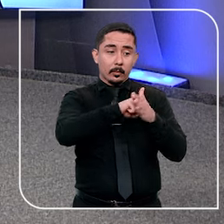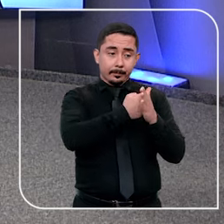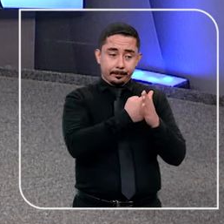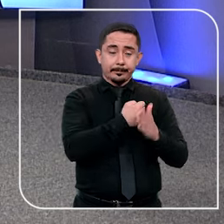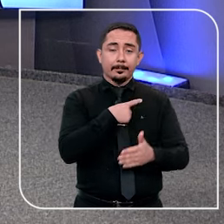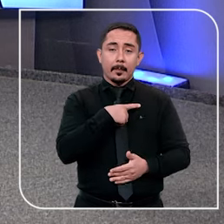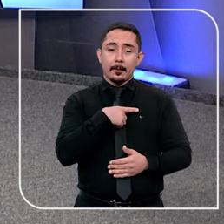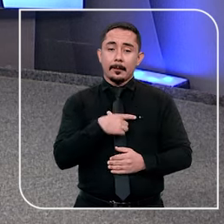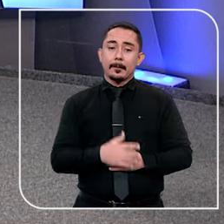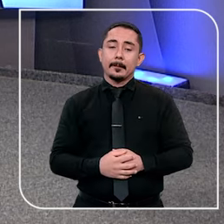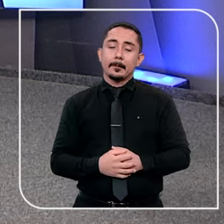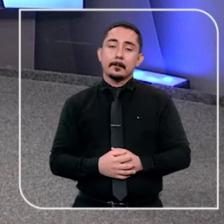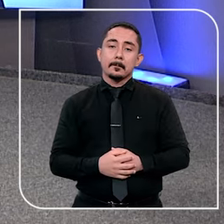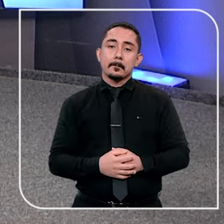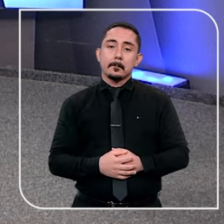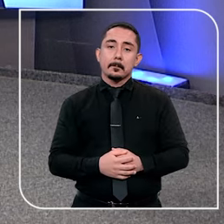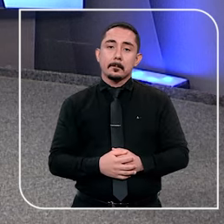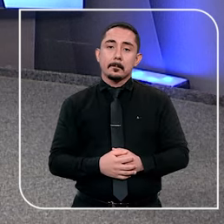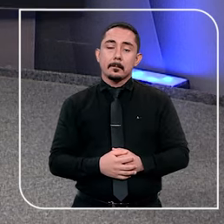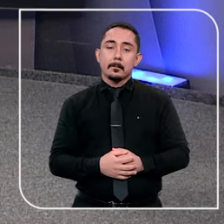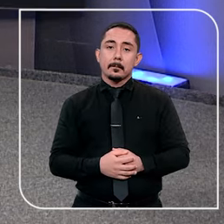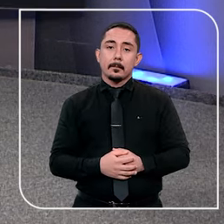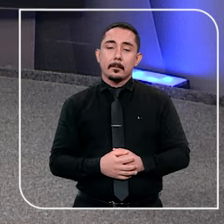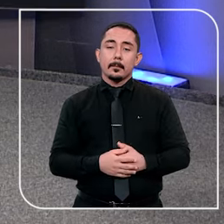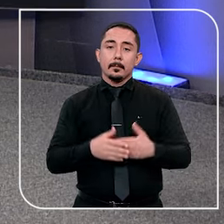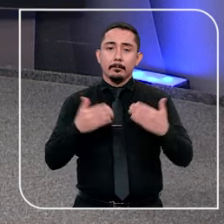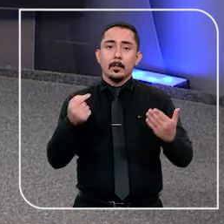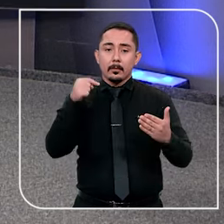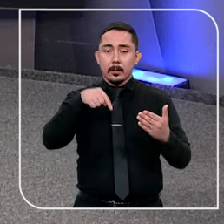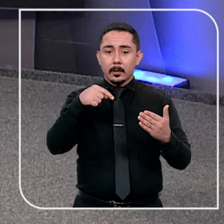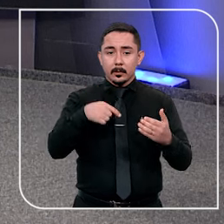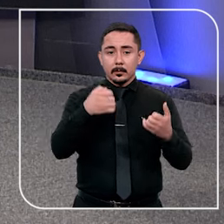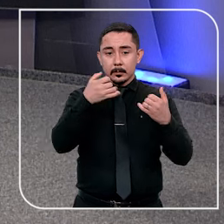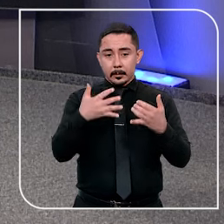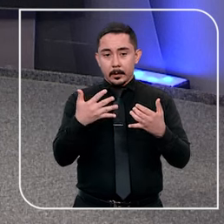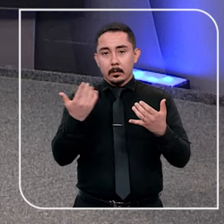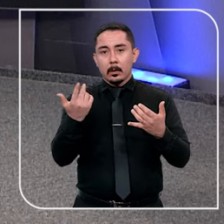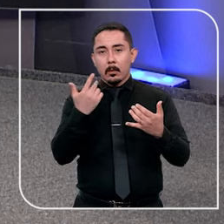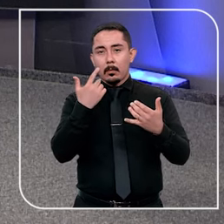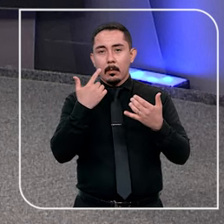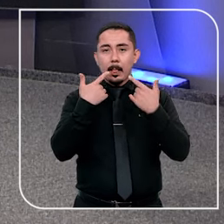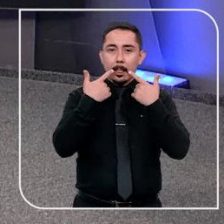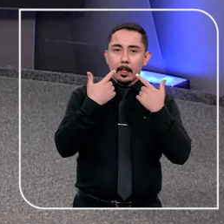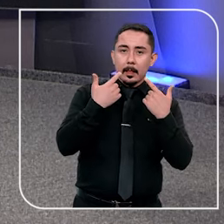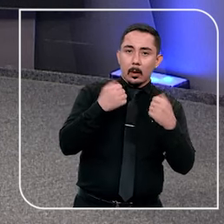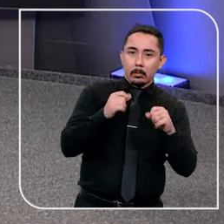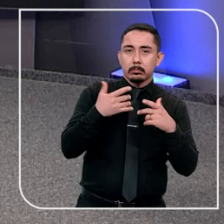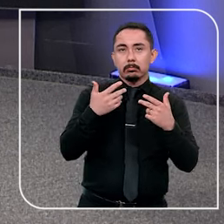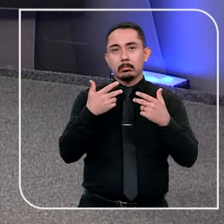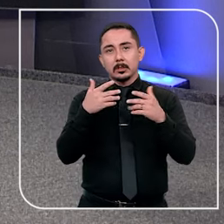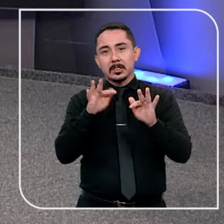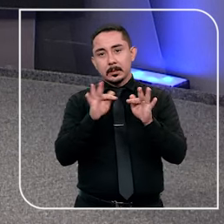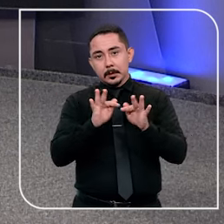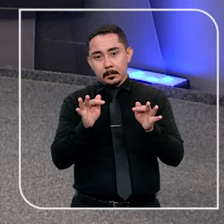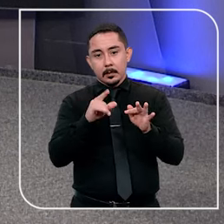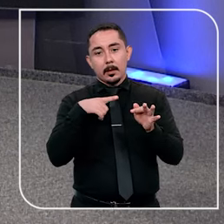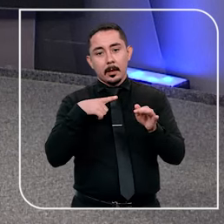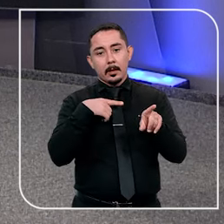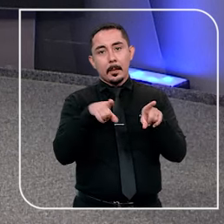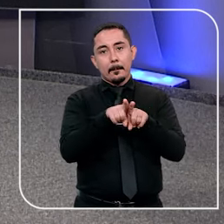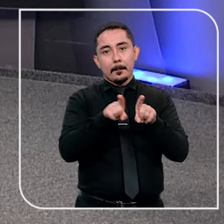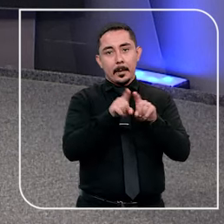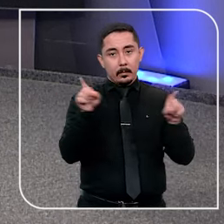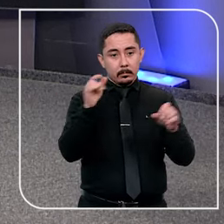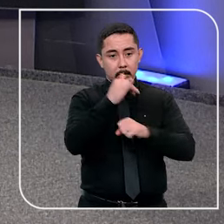não é absoluta assim como em nosso programa a linguagem simples está presente no